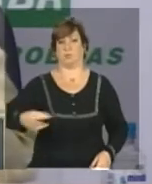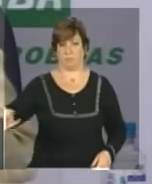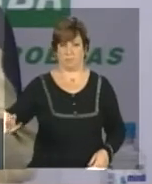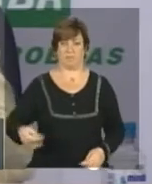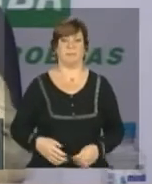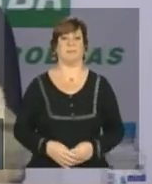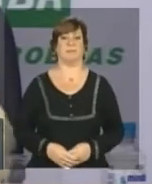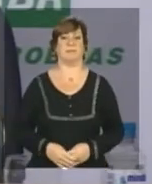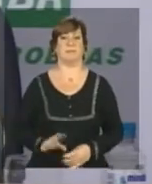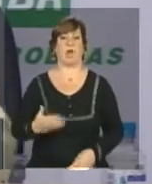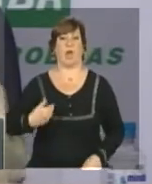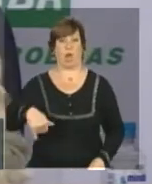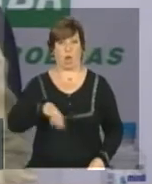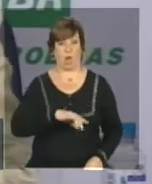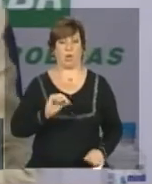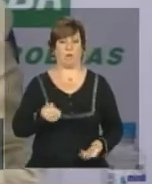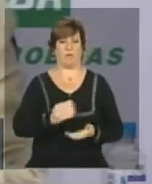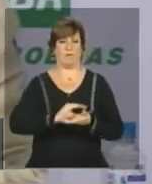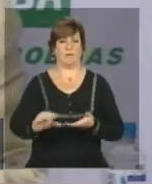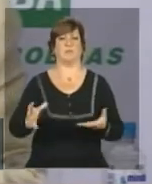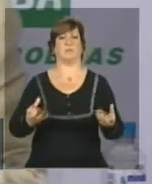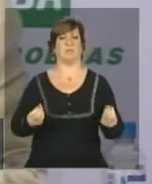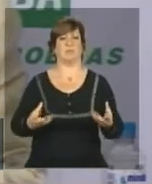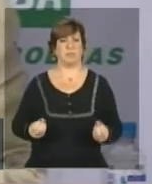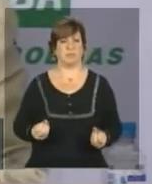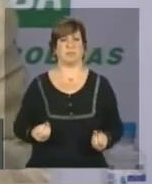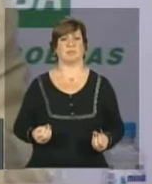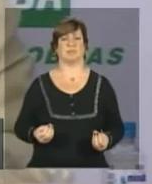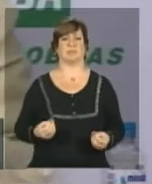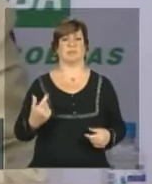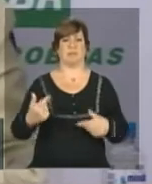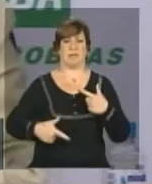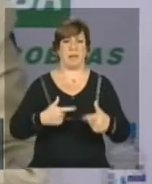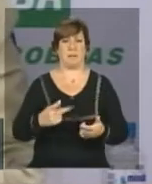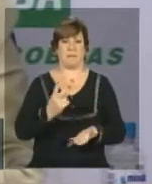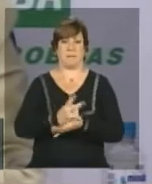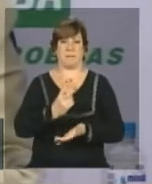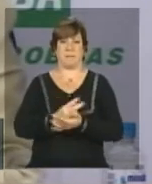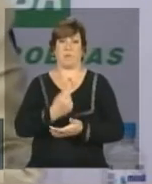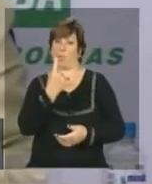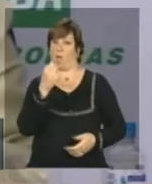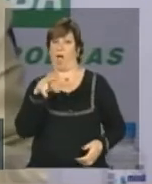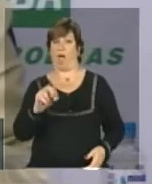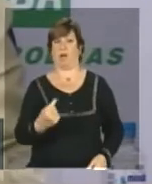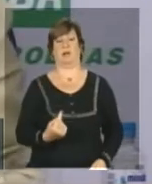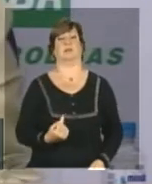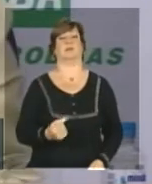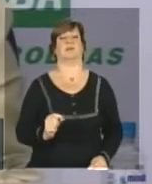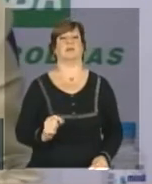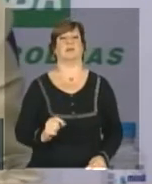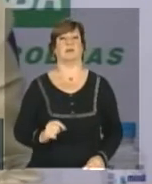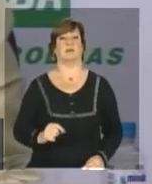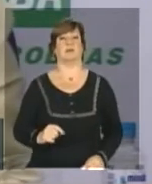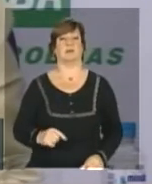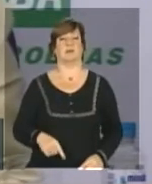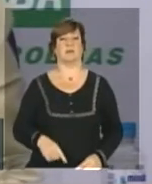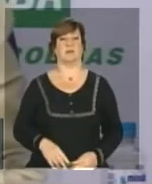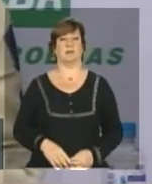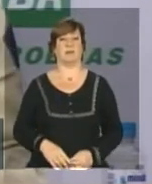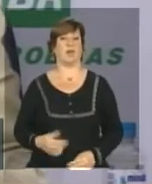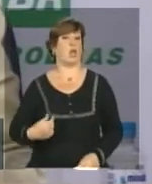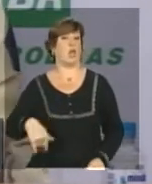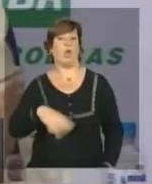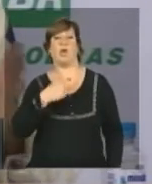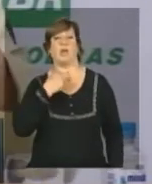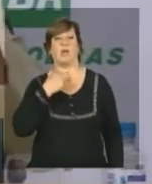sustentável. Nós que investimos tanto num mesmo ano, nós